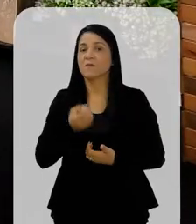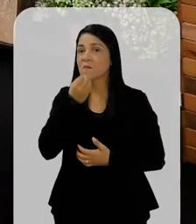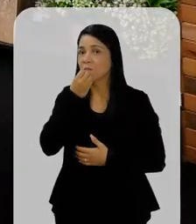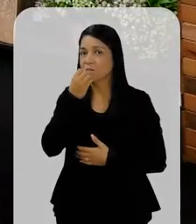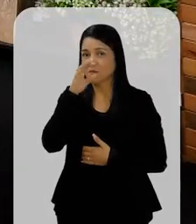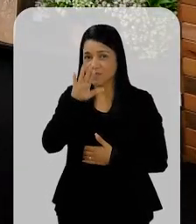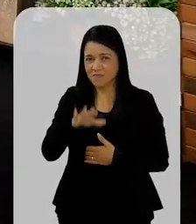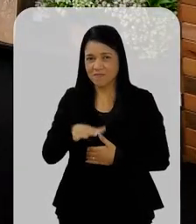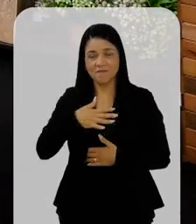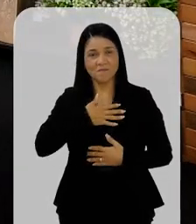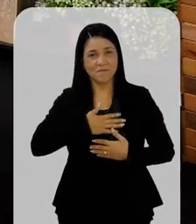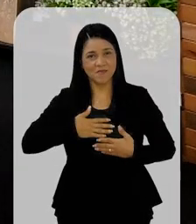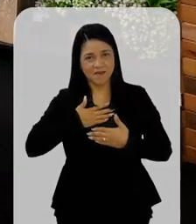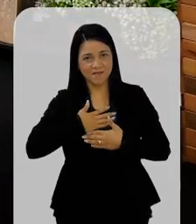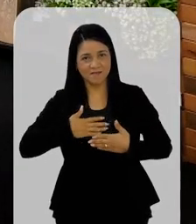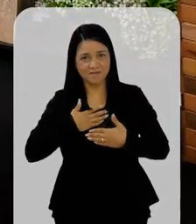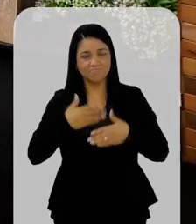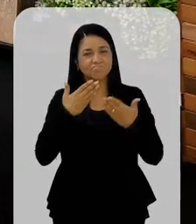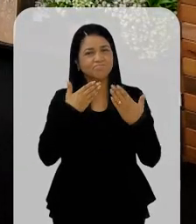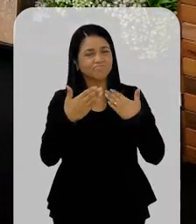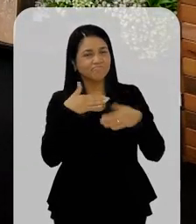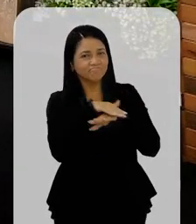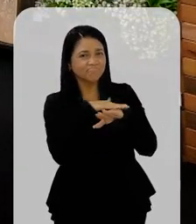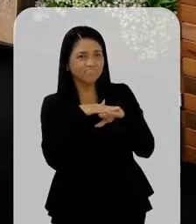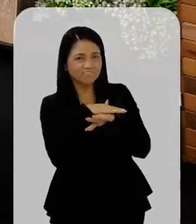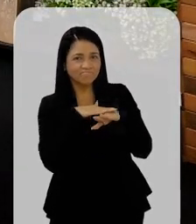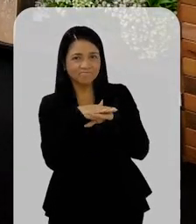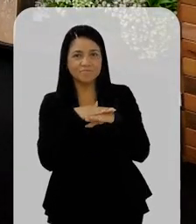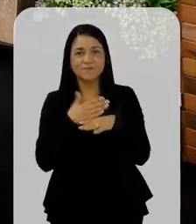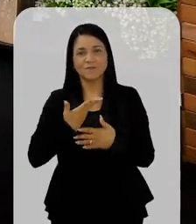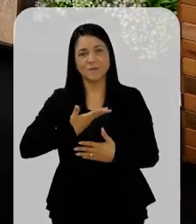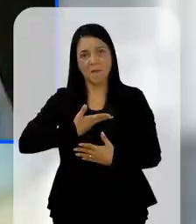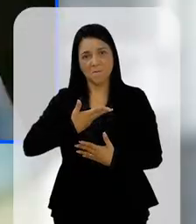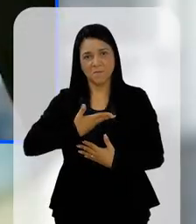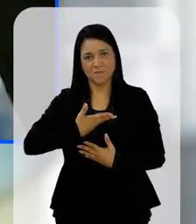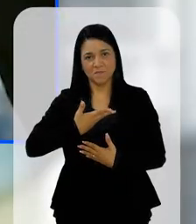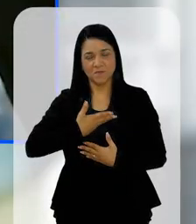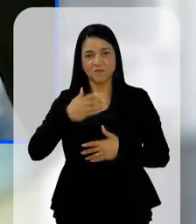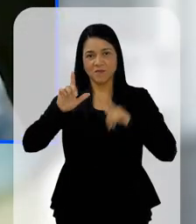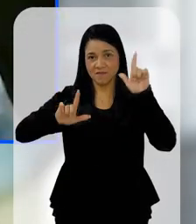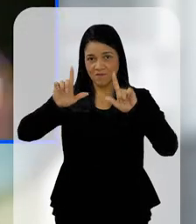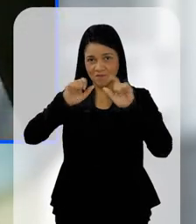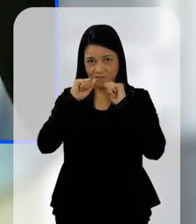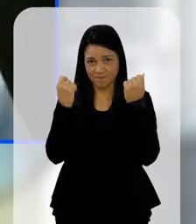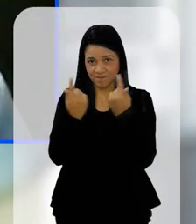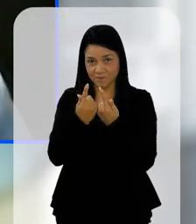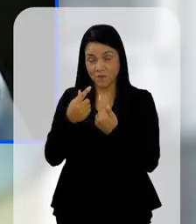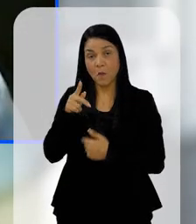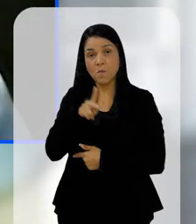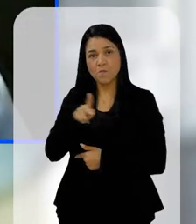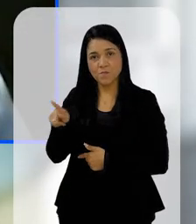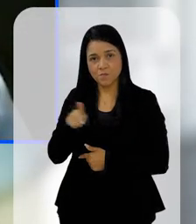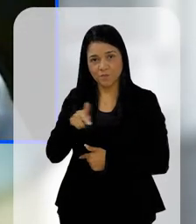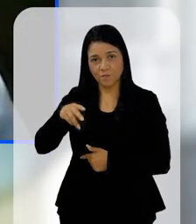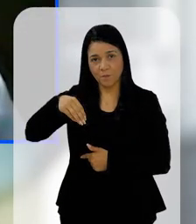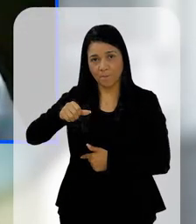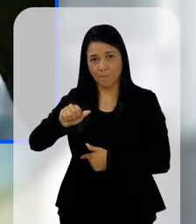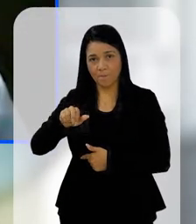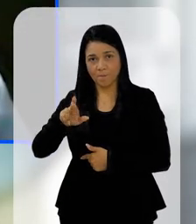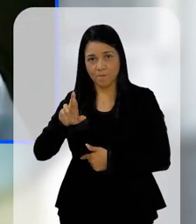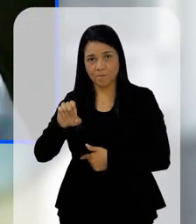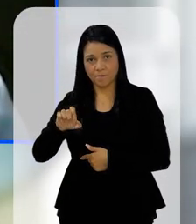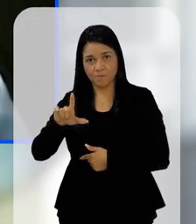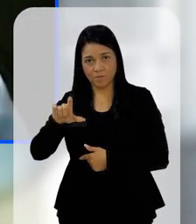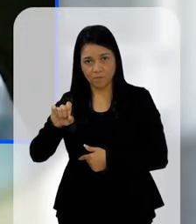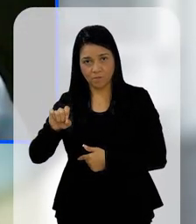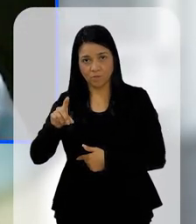Boa tarde, prazer estar aqui conversando com meus amigos já da TV Alerj, com o professor Marcelo